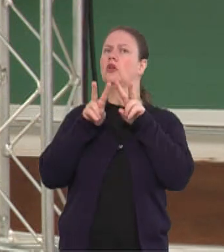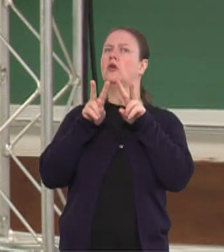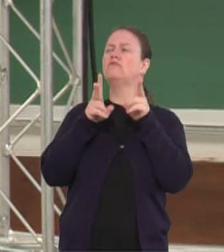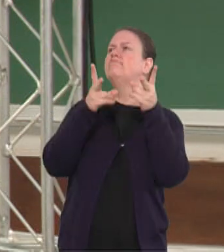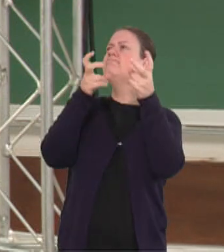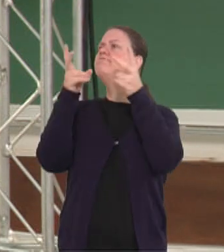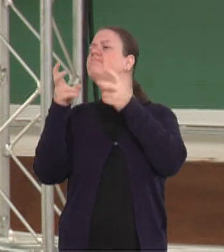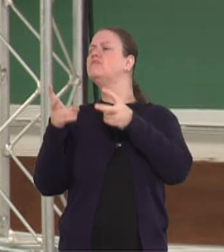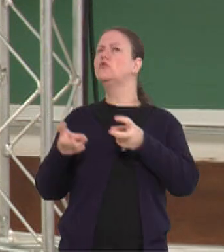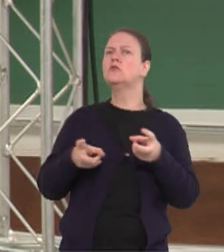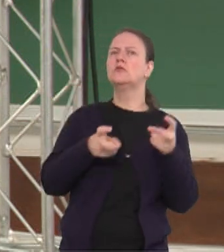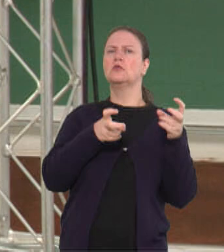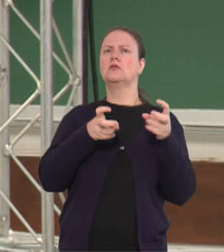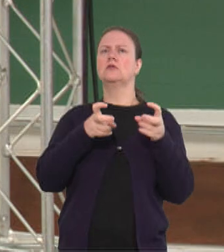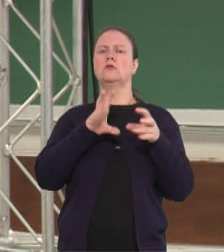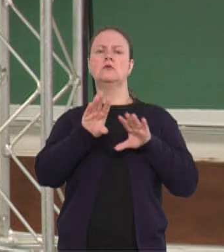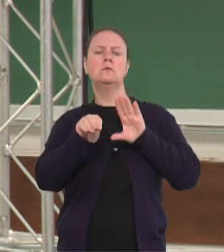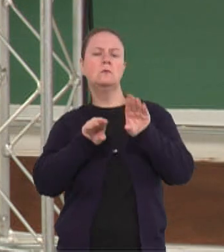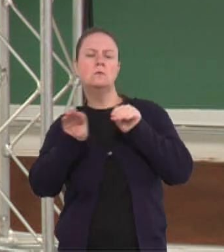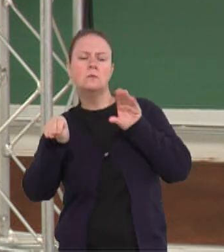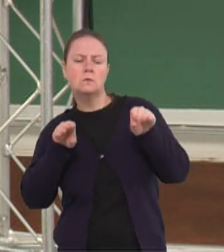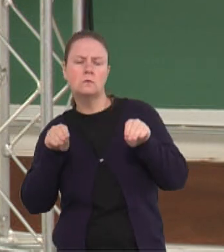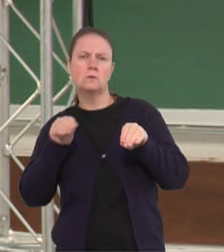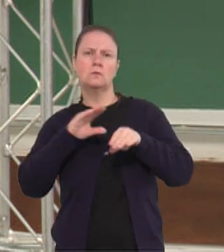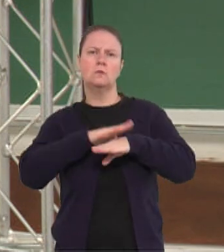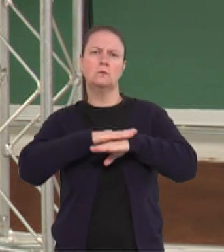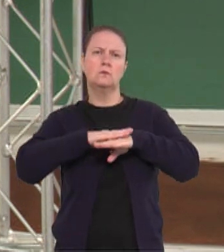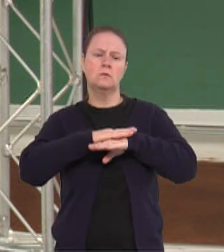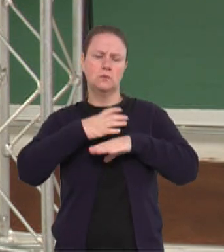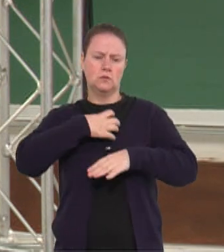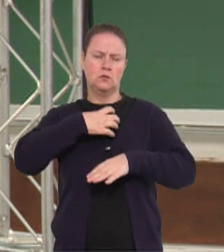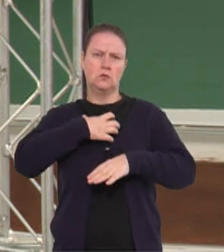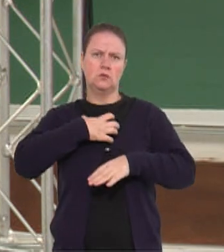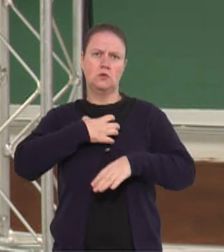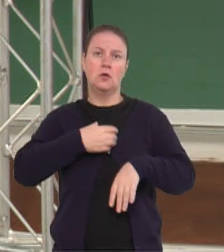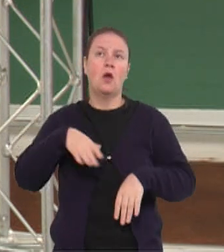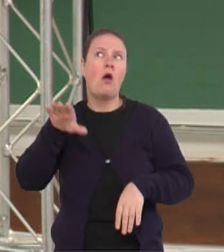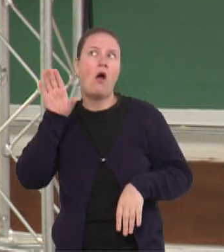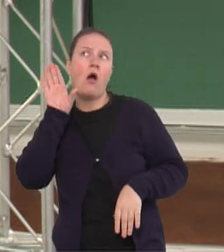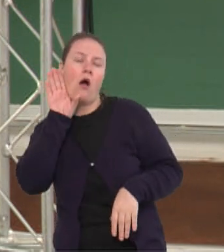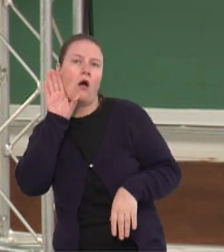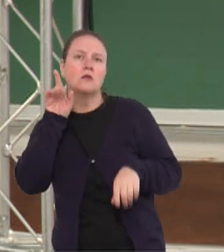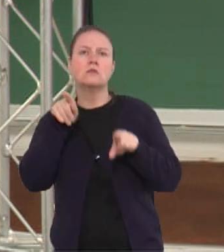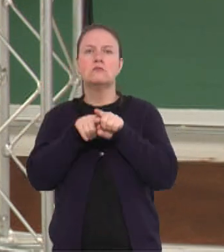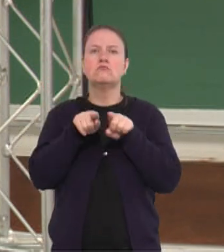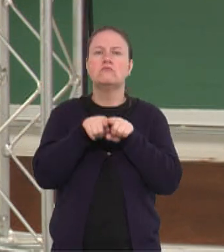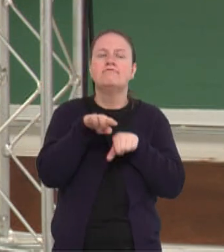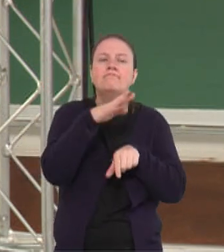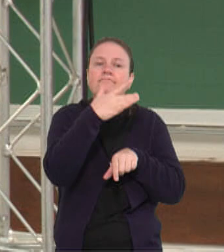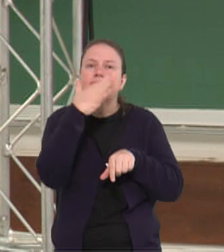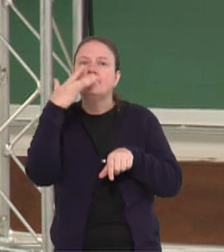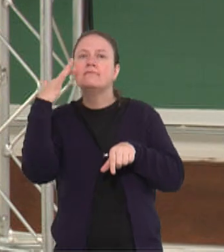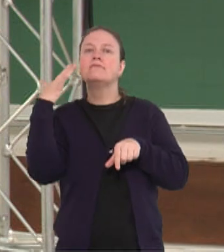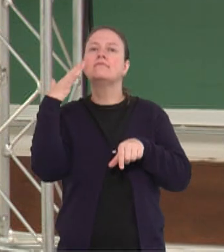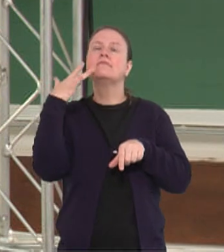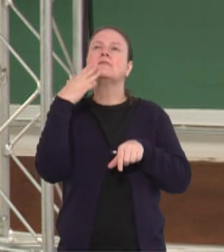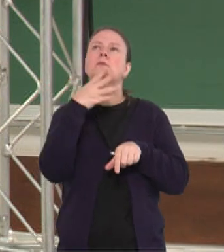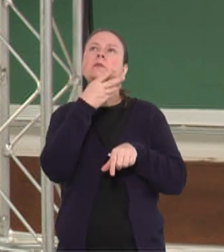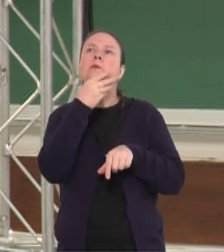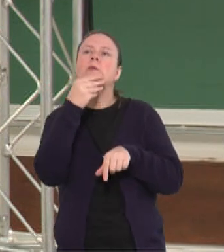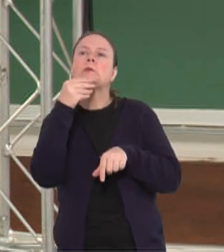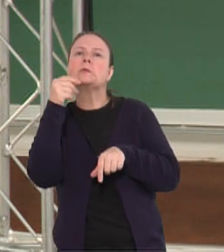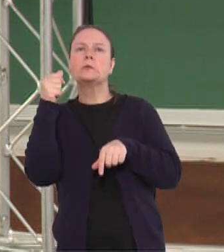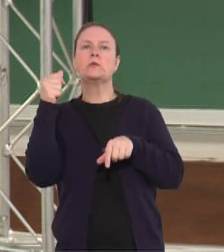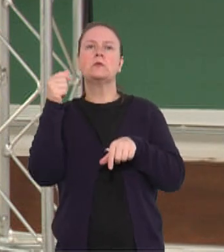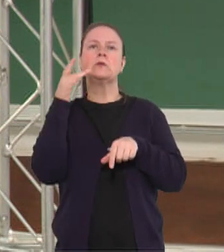meu tato, o que eu sinto pela pele, a minha audição, o meu olfato, o meu paladar. Entendi, professora,